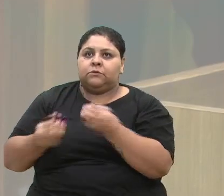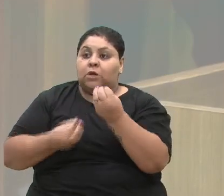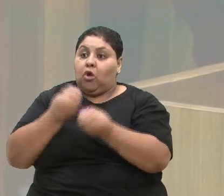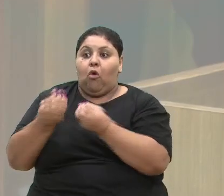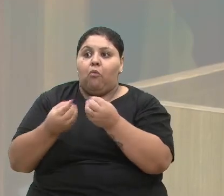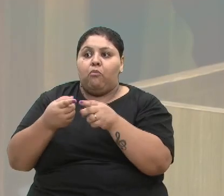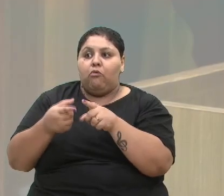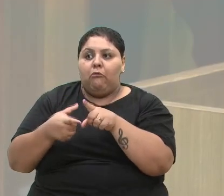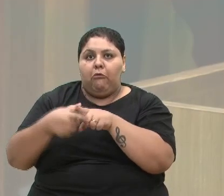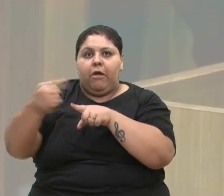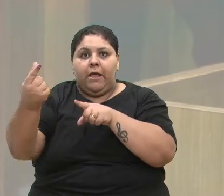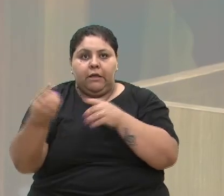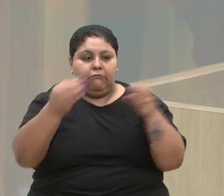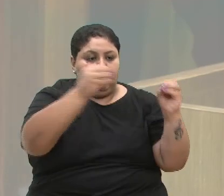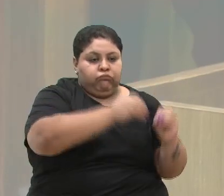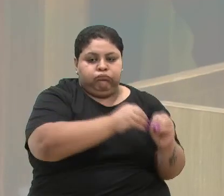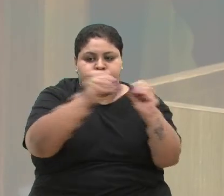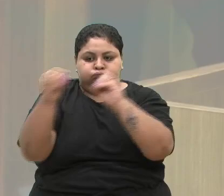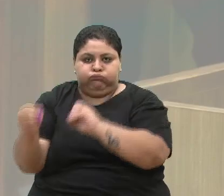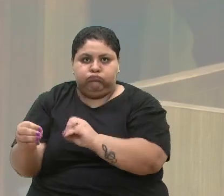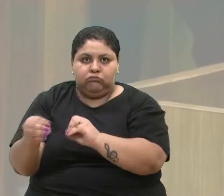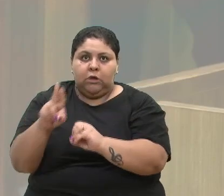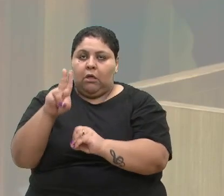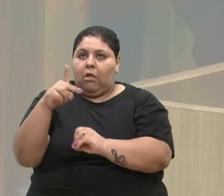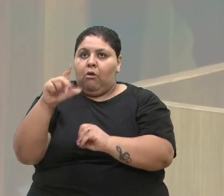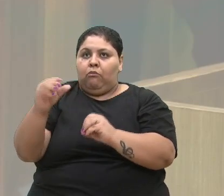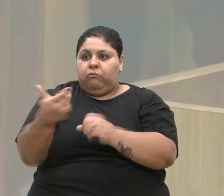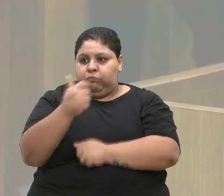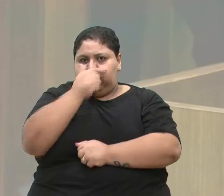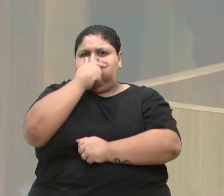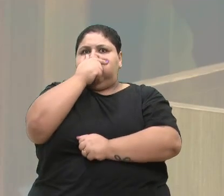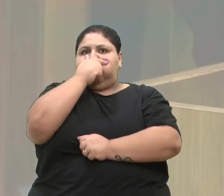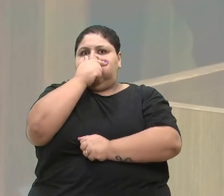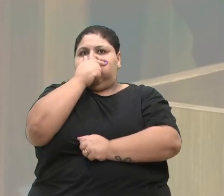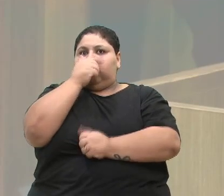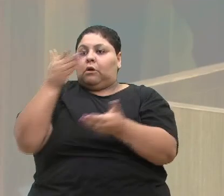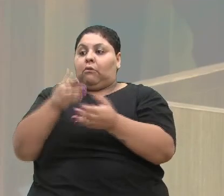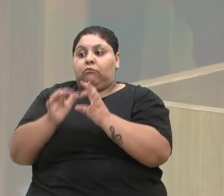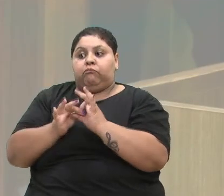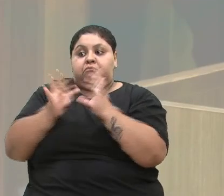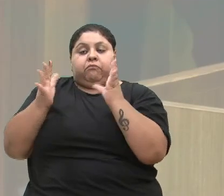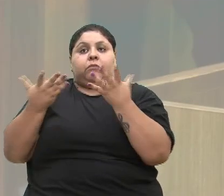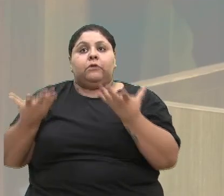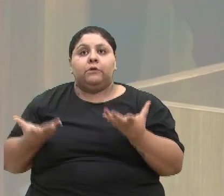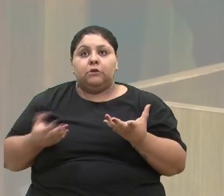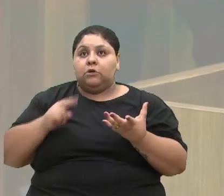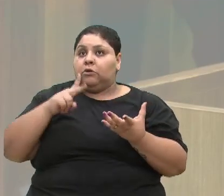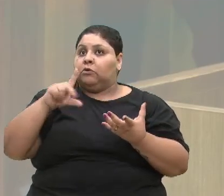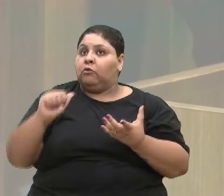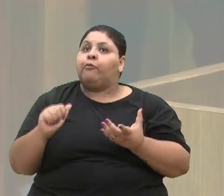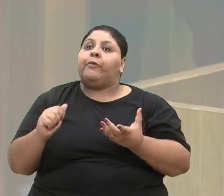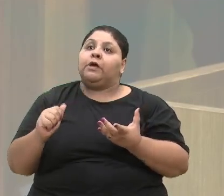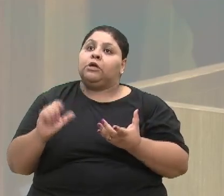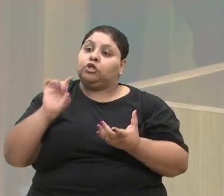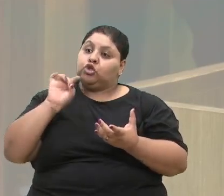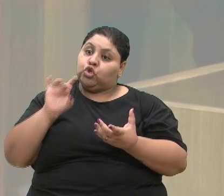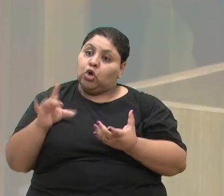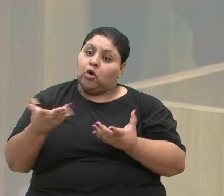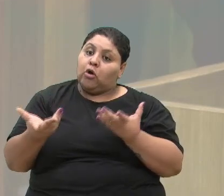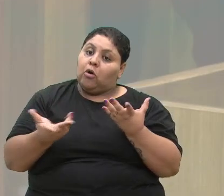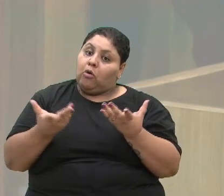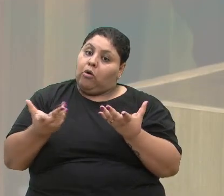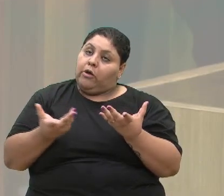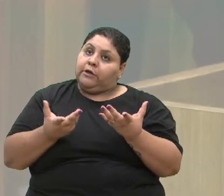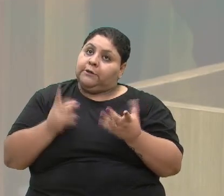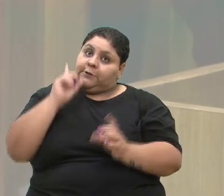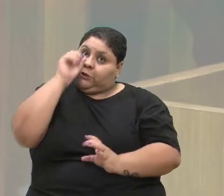ir. As UPA entupidas vão desentupir, porque quem vai para a UPA vai ser só quem está realmente em último